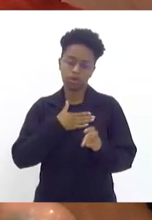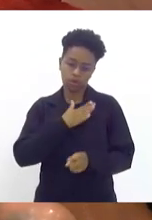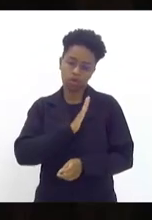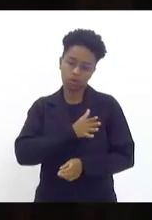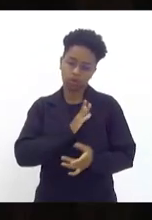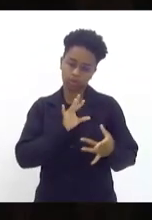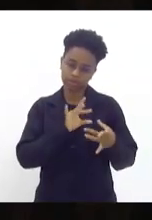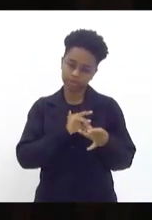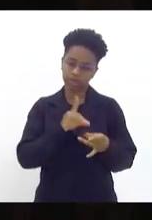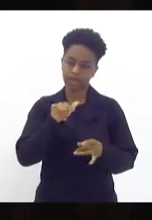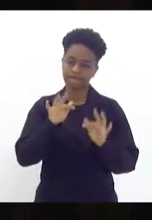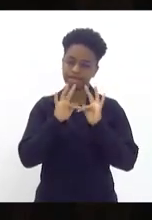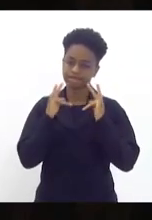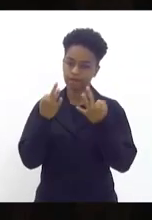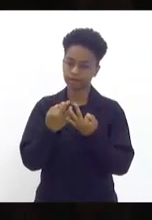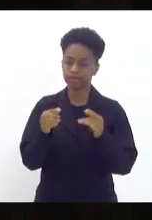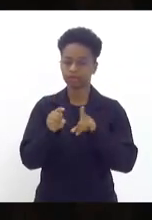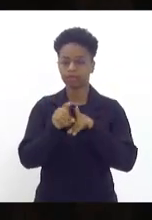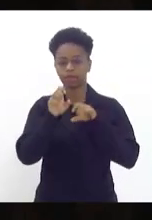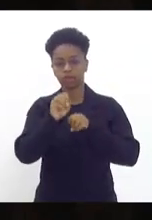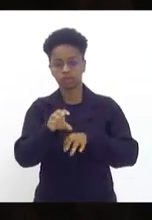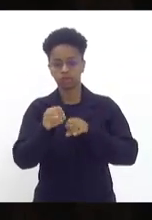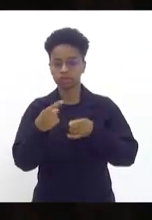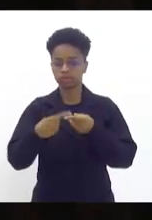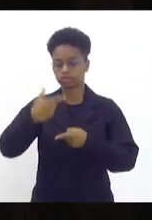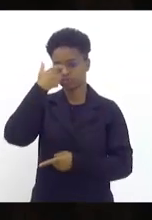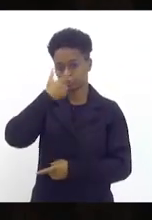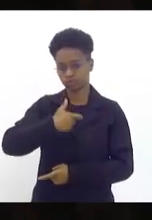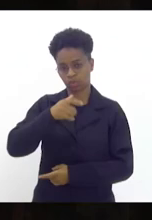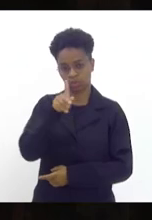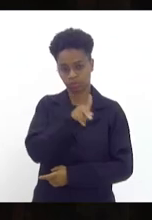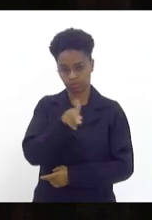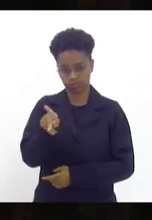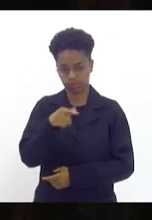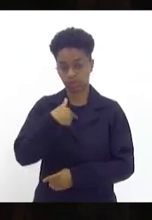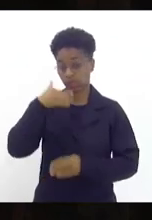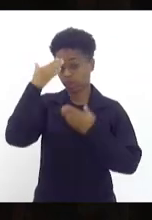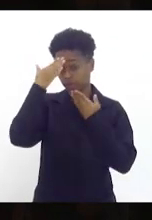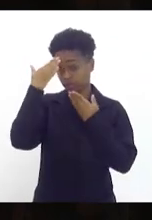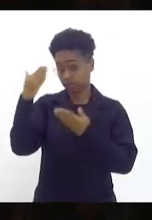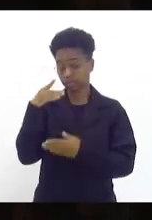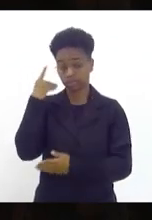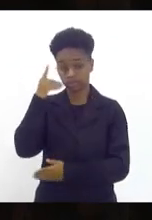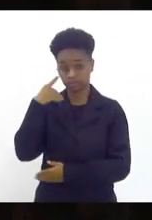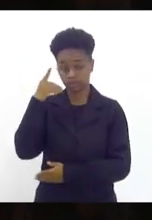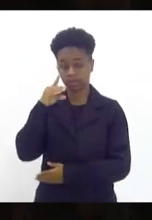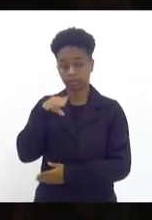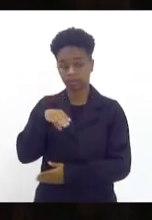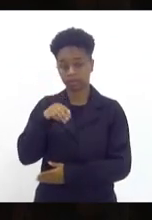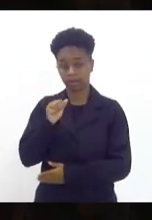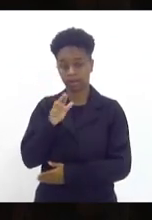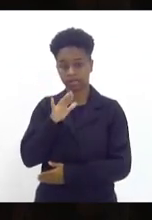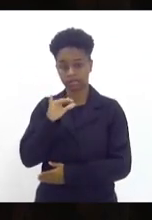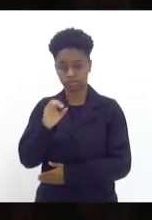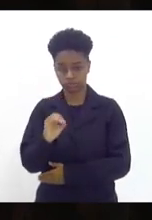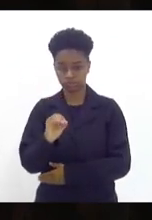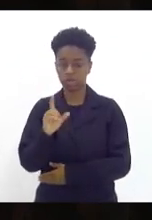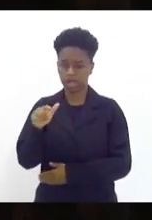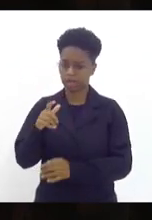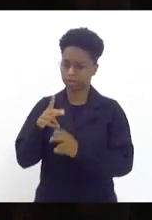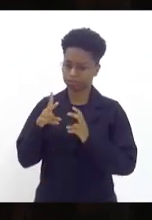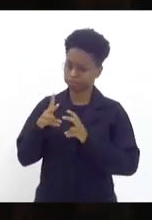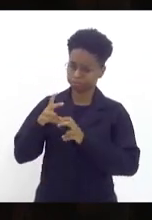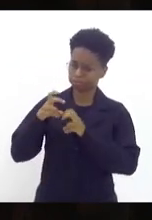A família e a educação como professora. Queria agradecer muito ao deputado Márcio, que é um guerreiro,